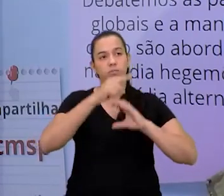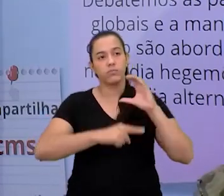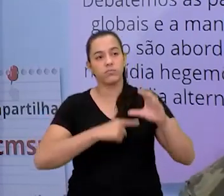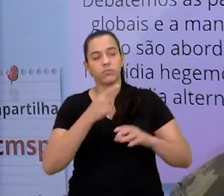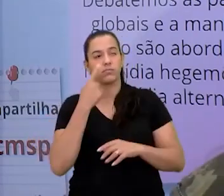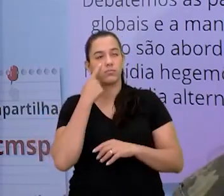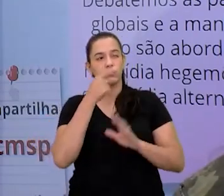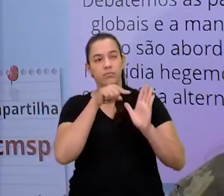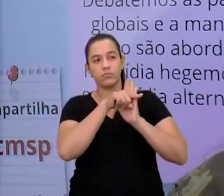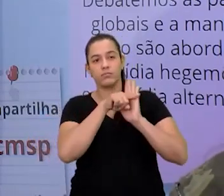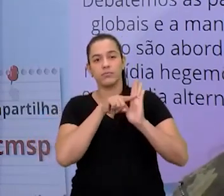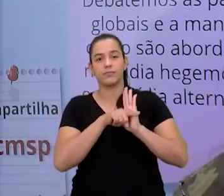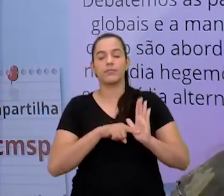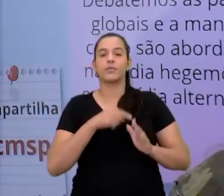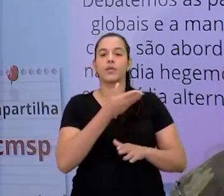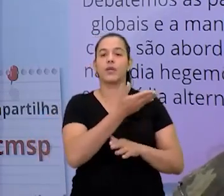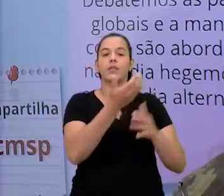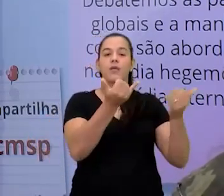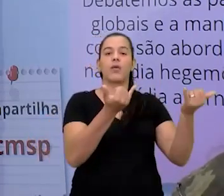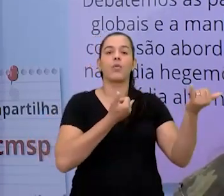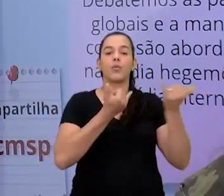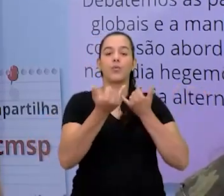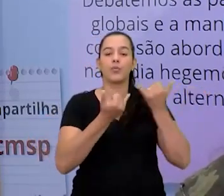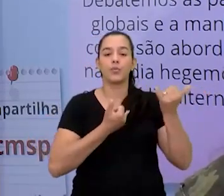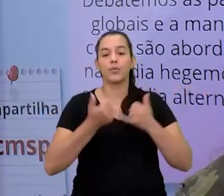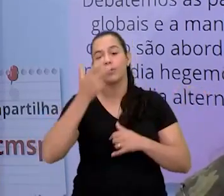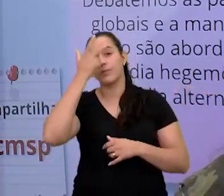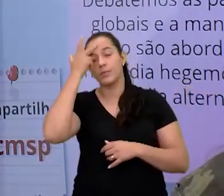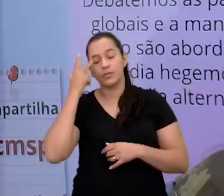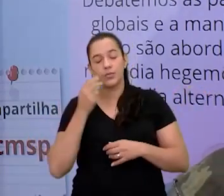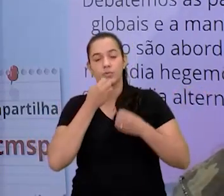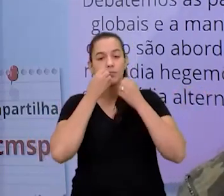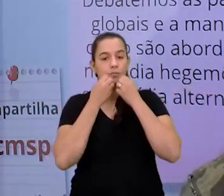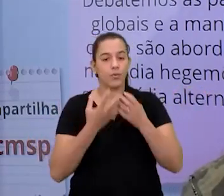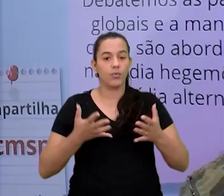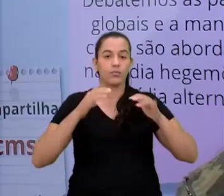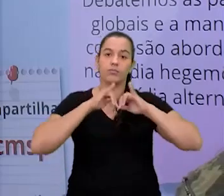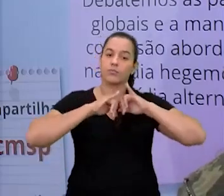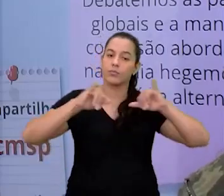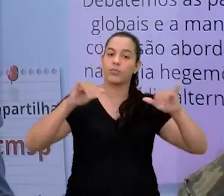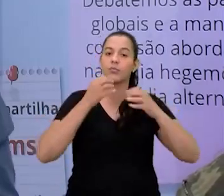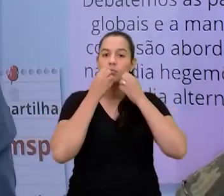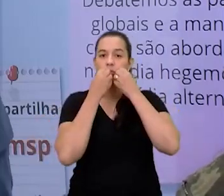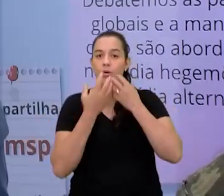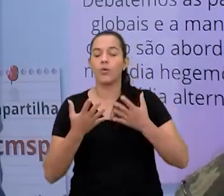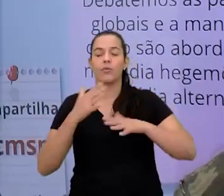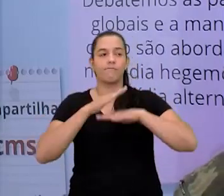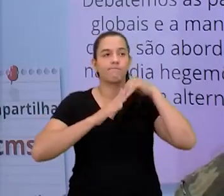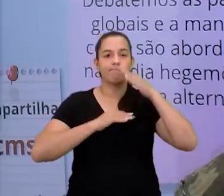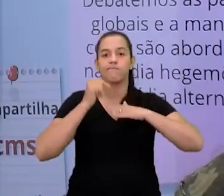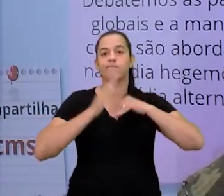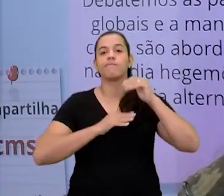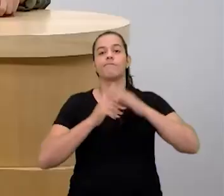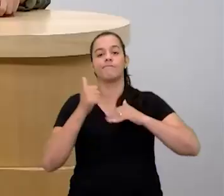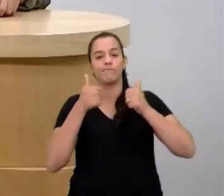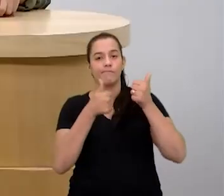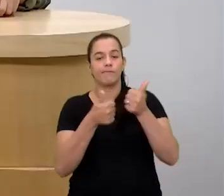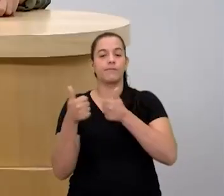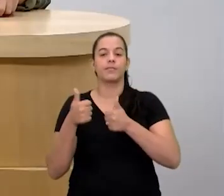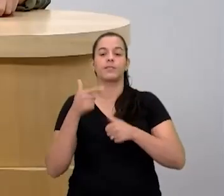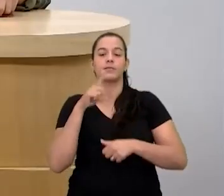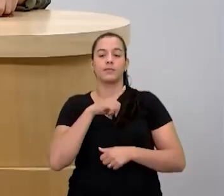observar os interesses por trás da notícia. Tem muita gente boa fazendo notícia na mídia hegemônica, muita gente boa fazendo notícia alternativa, mídia